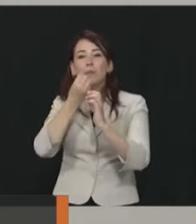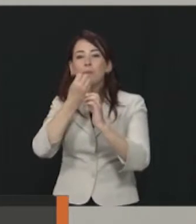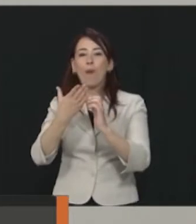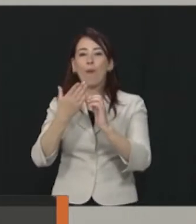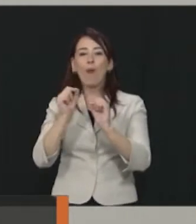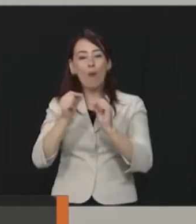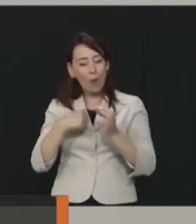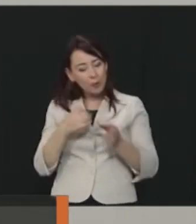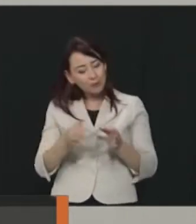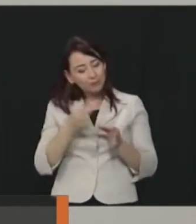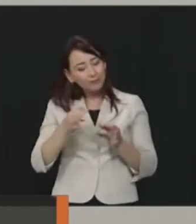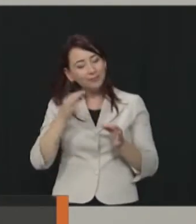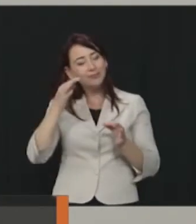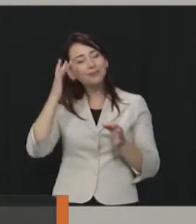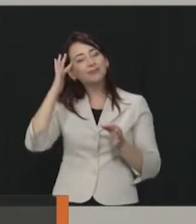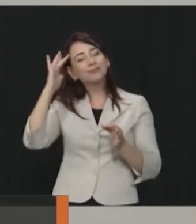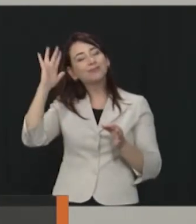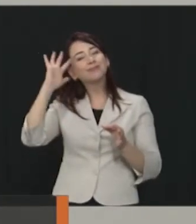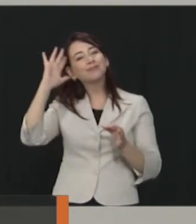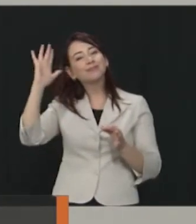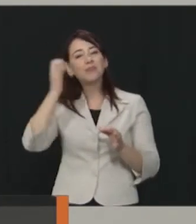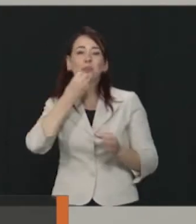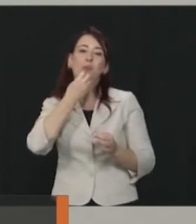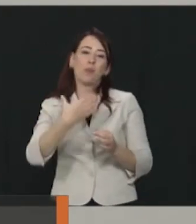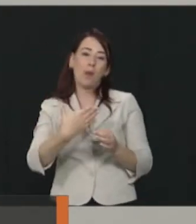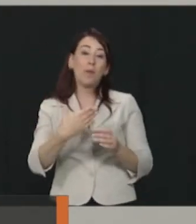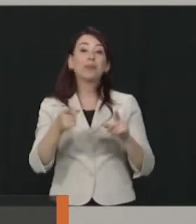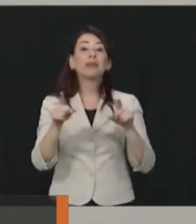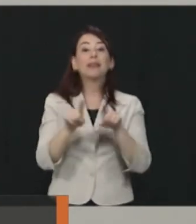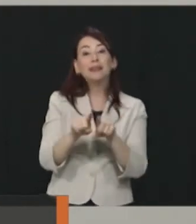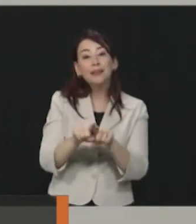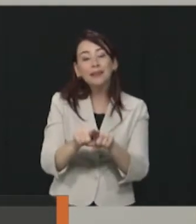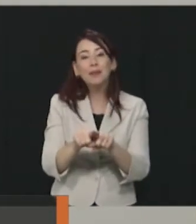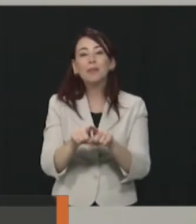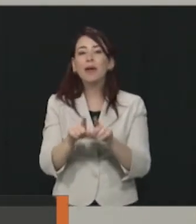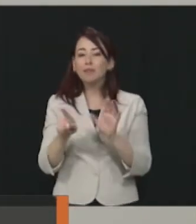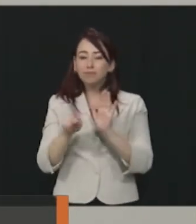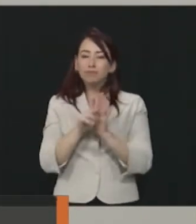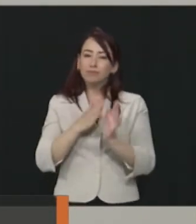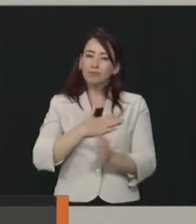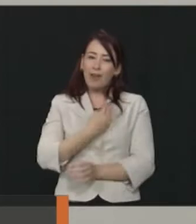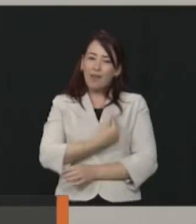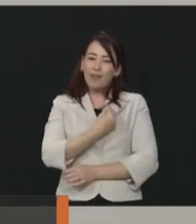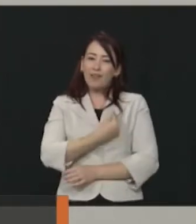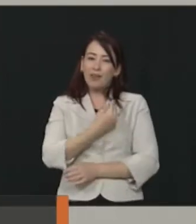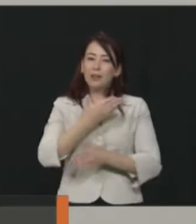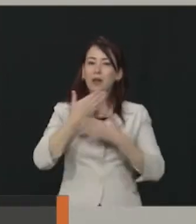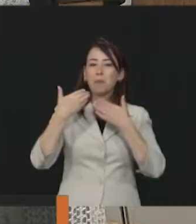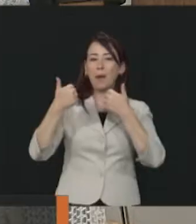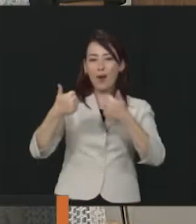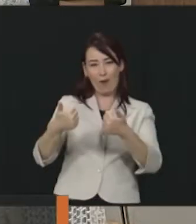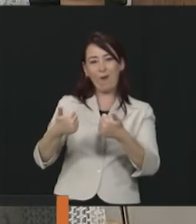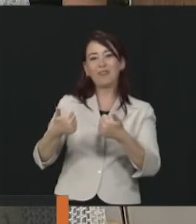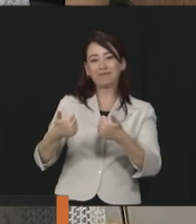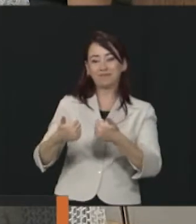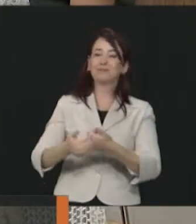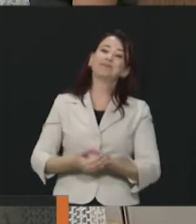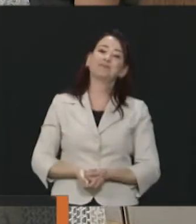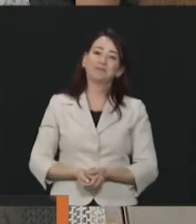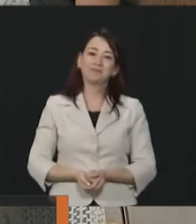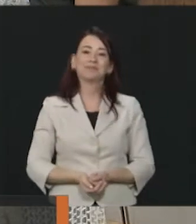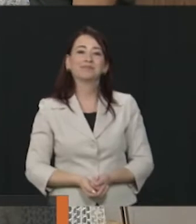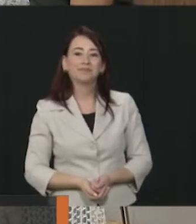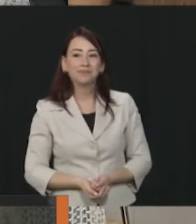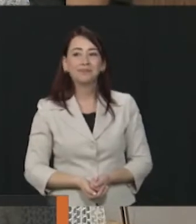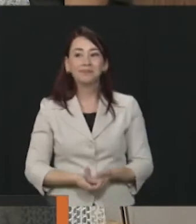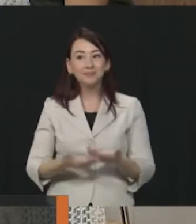companhia que a gente tem e também um modo de vida melhor, né? Gente, nesse